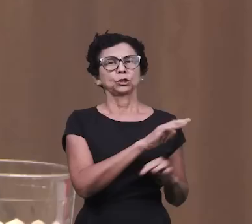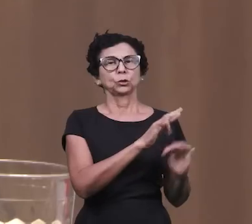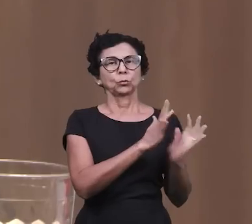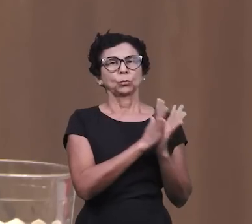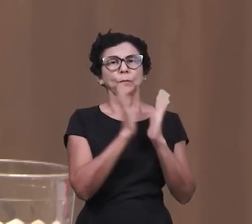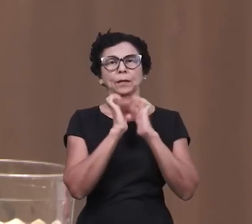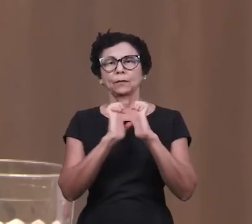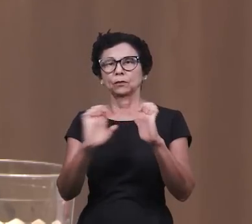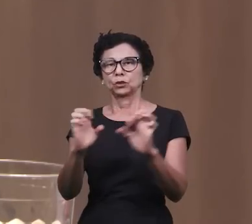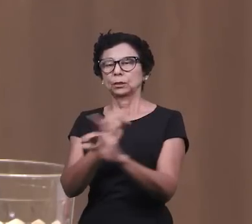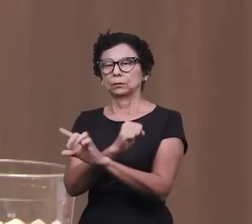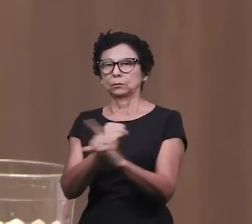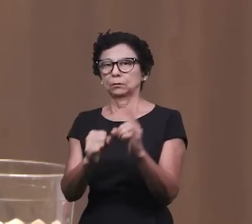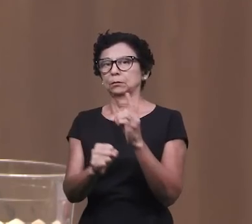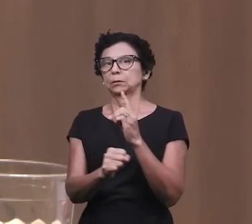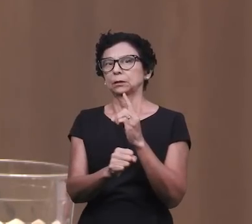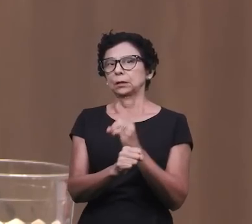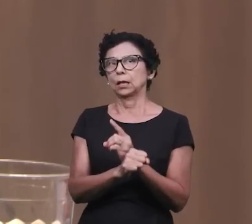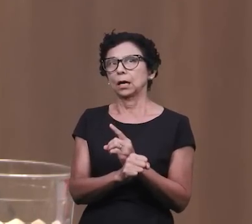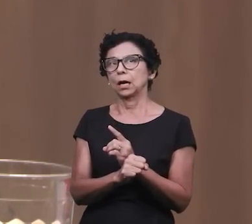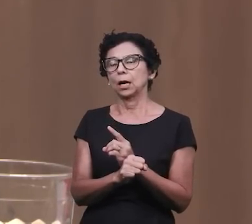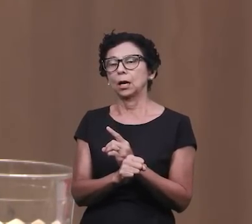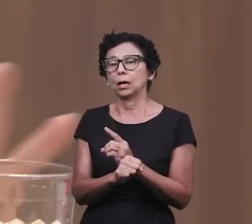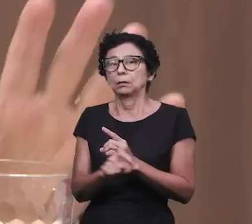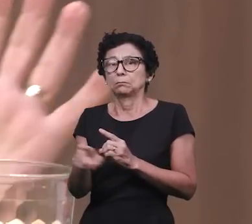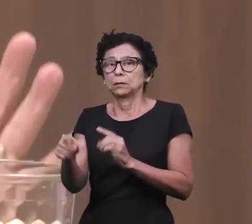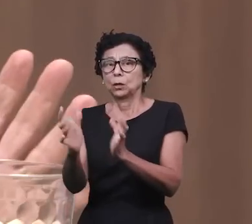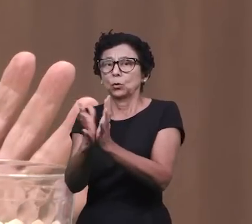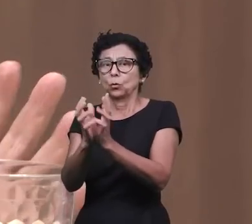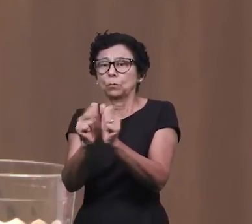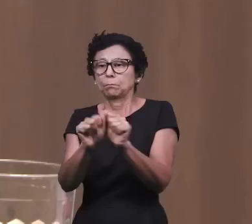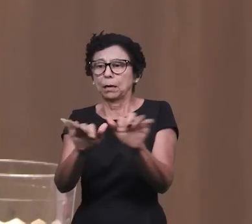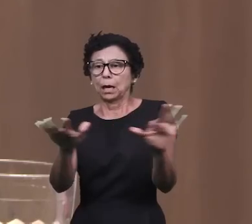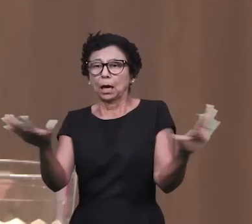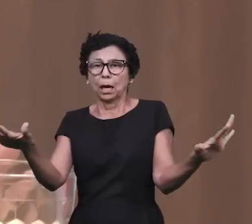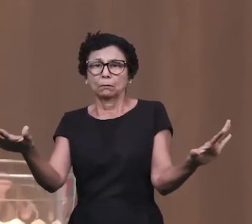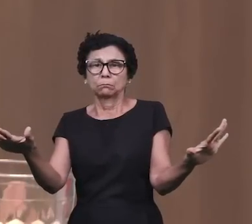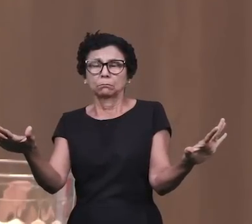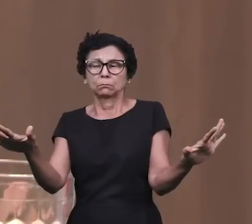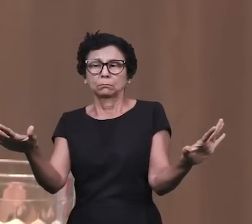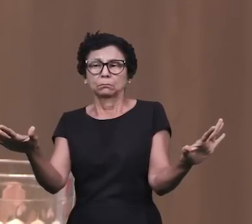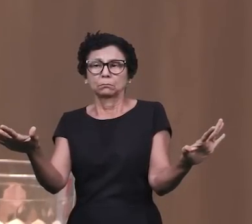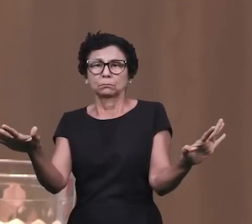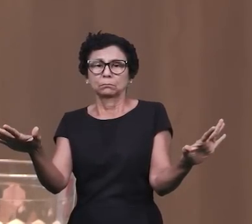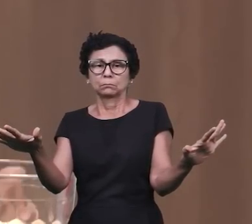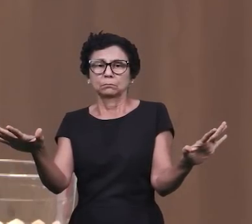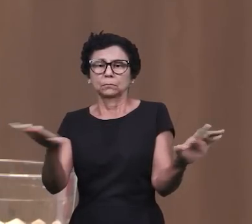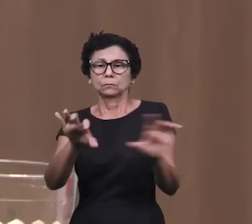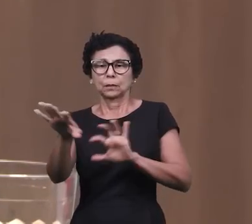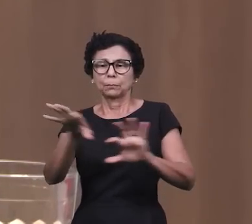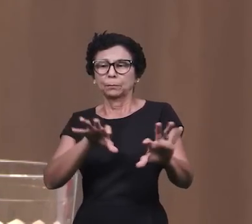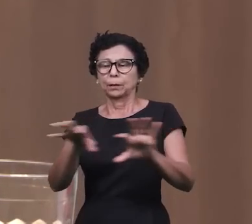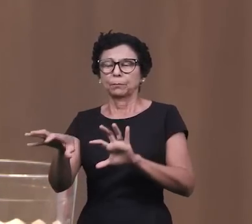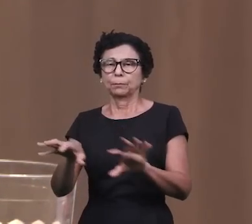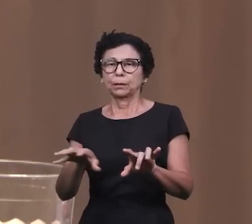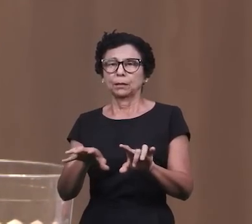evangelho meramente social, eles causam divisões lá, porque cada um quer seu pedaço. Mas o espiritual não, o